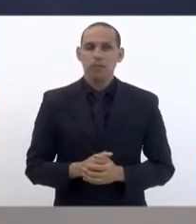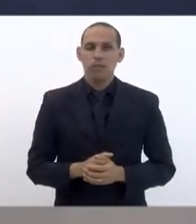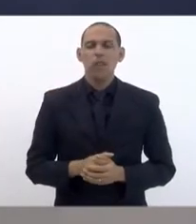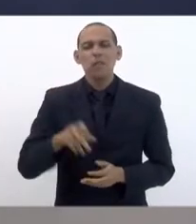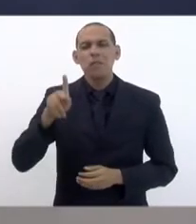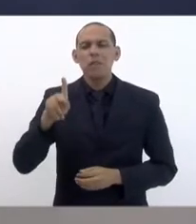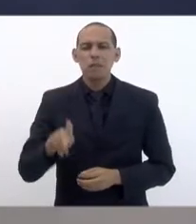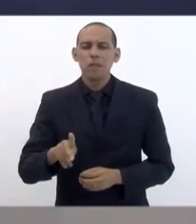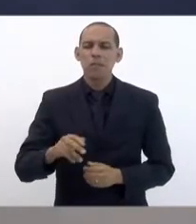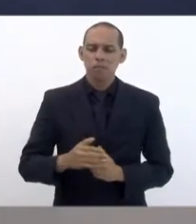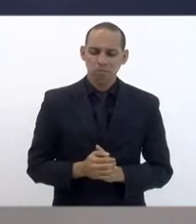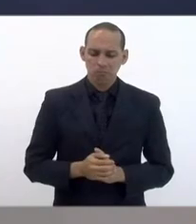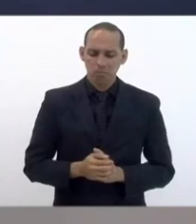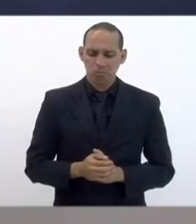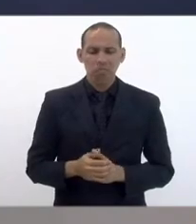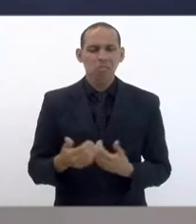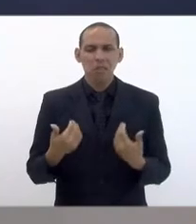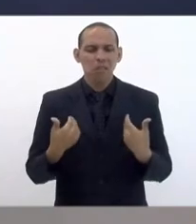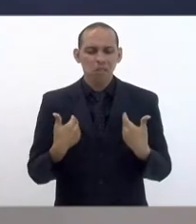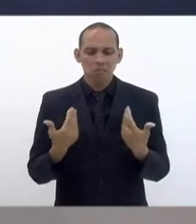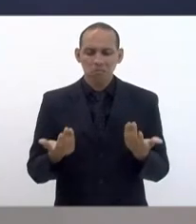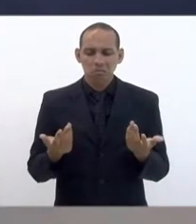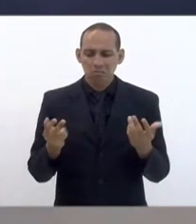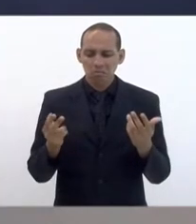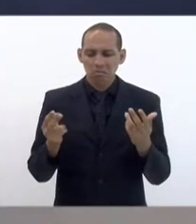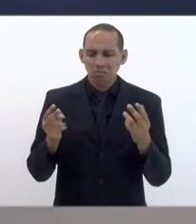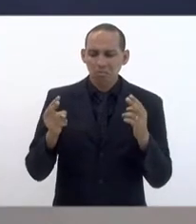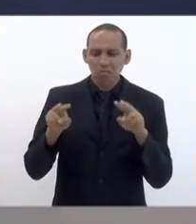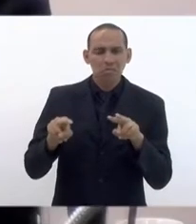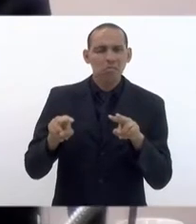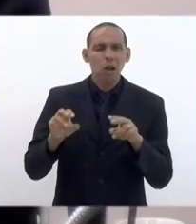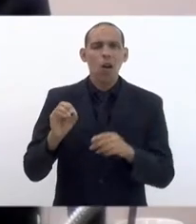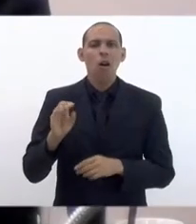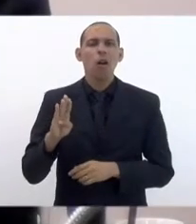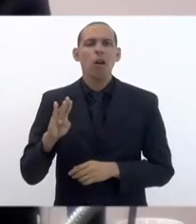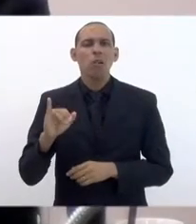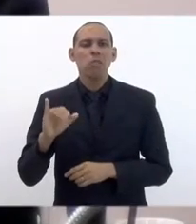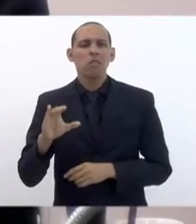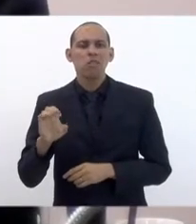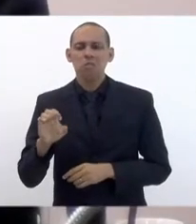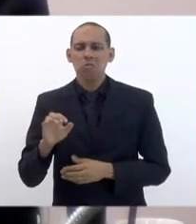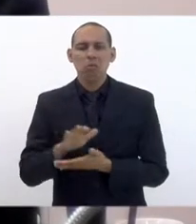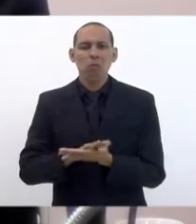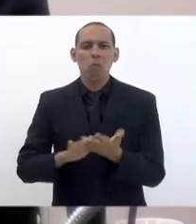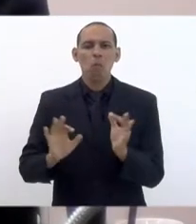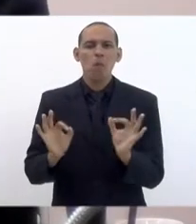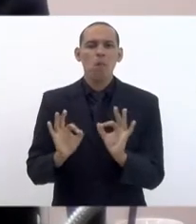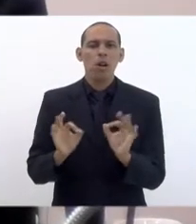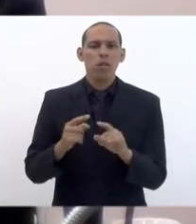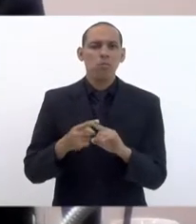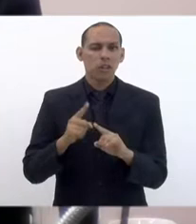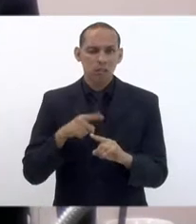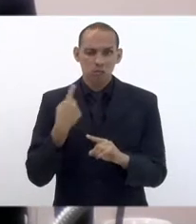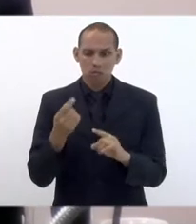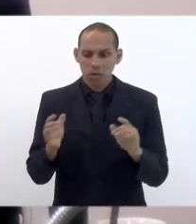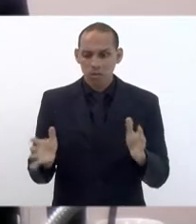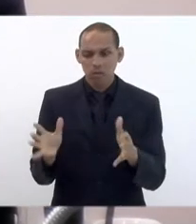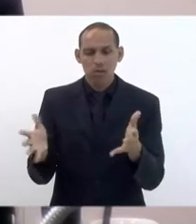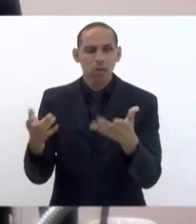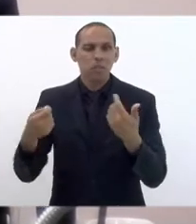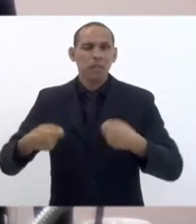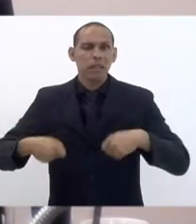Presidente, eu não vejo nenhum tipo de óbice, até porque nós precisamos incentivar a agricultura